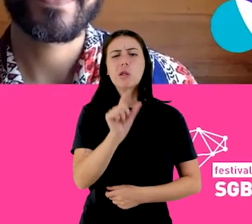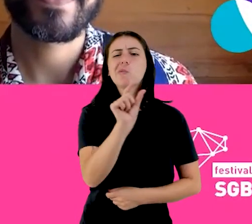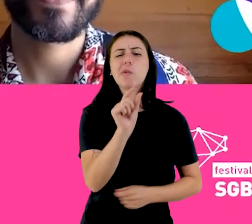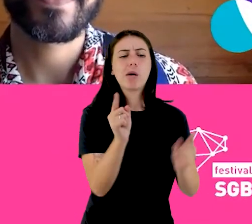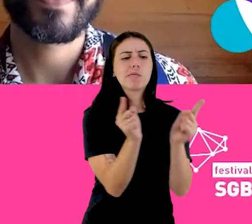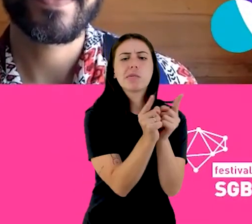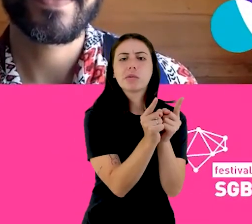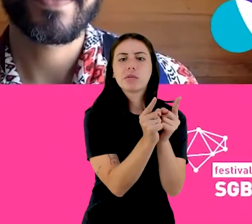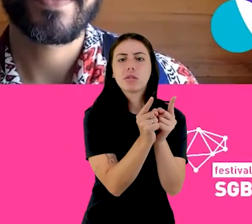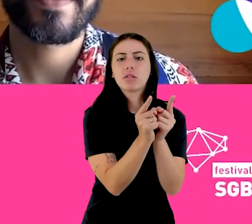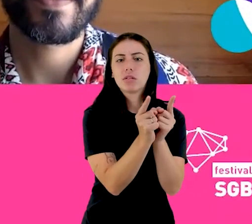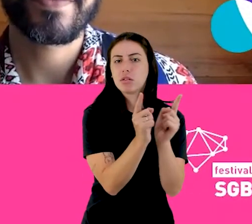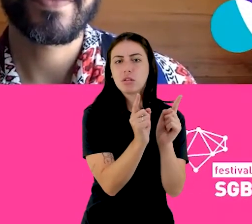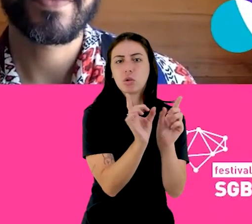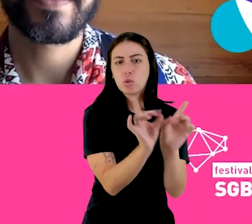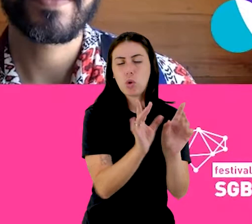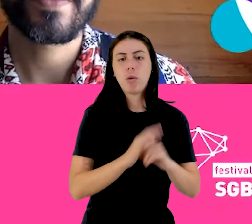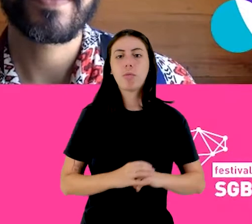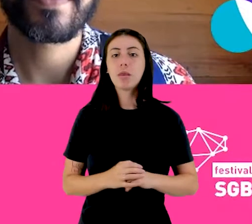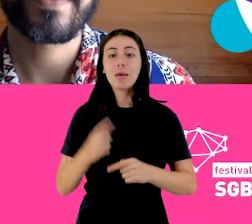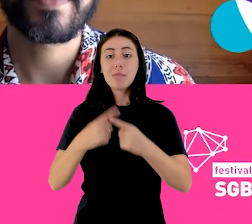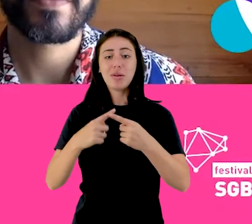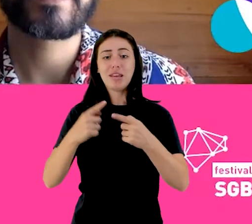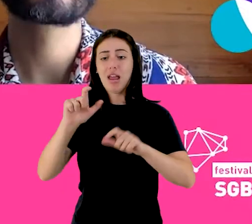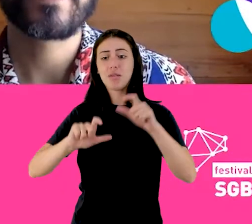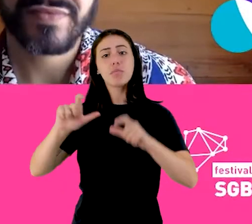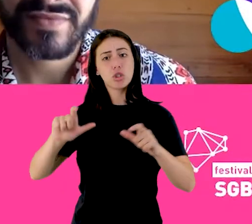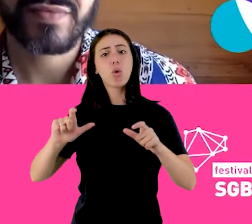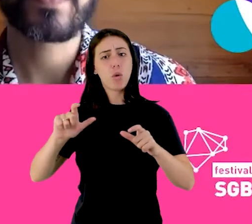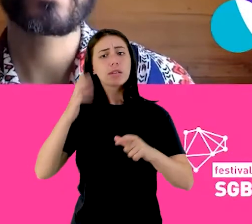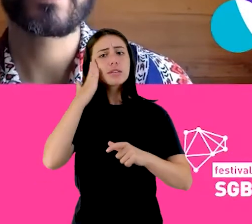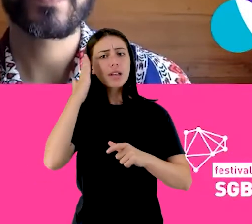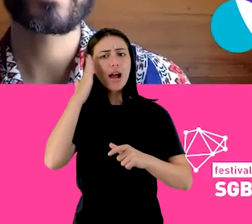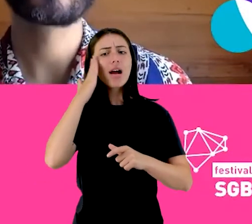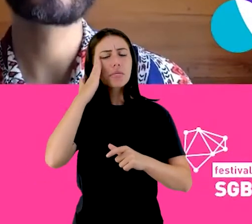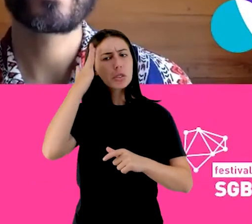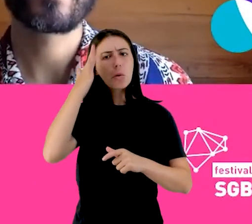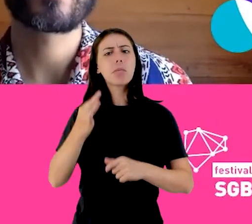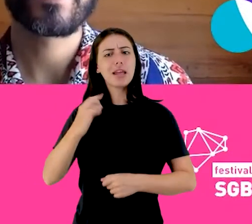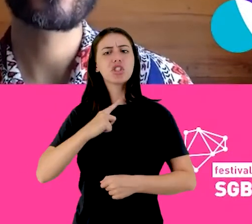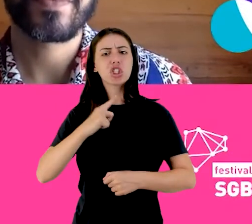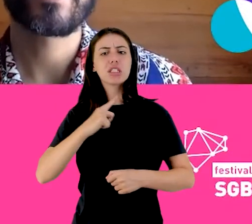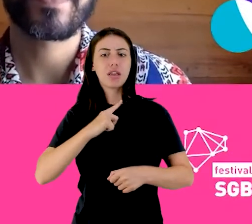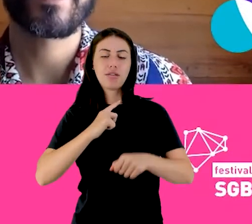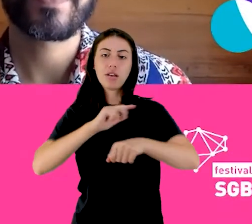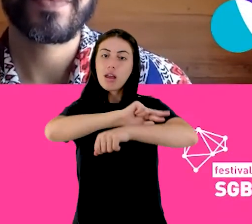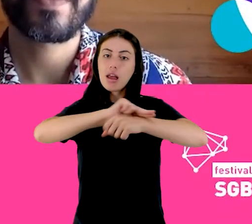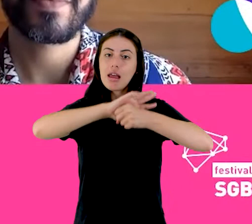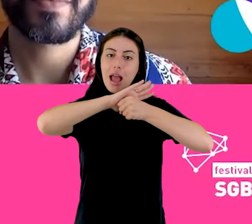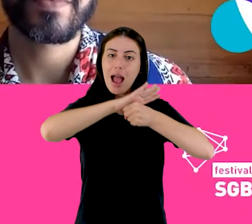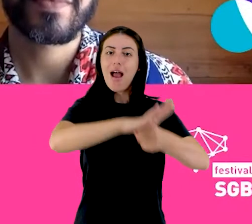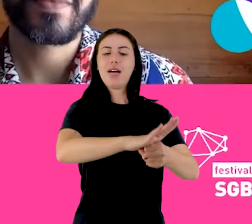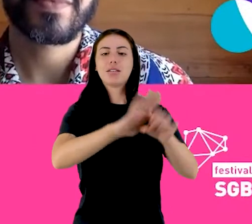23 ele está num contexto que ele tem baixíssima rejeição, porque assim, ninguém vai em encontro a